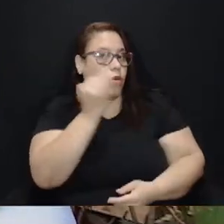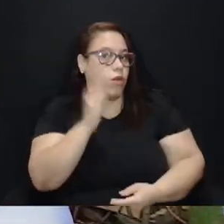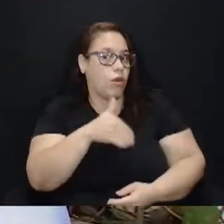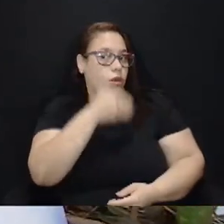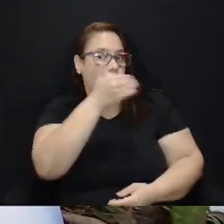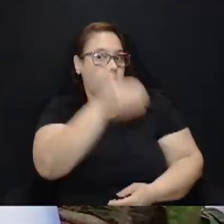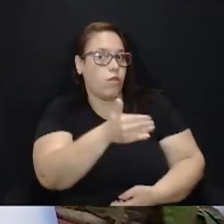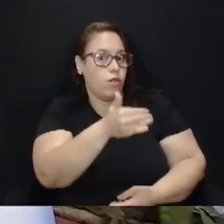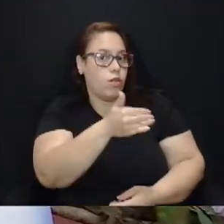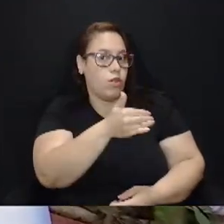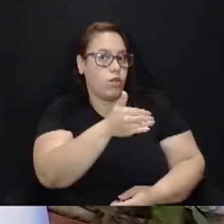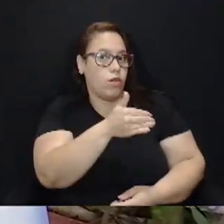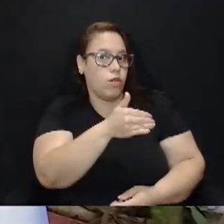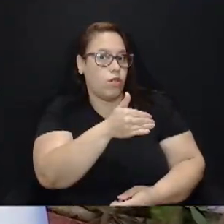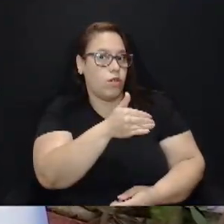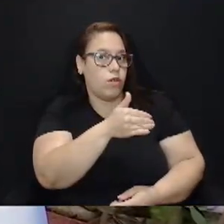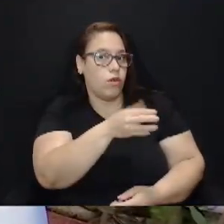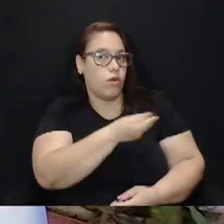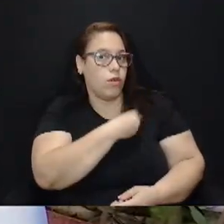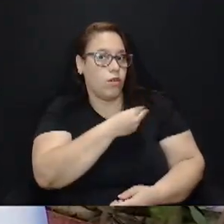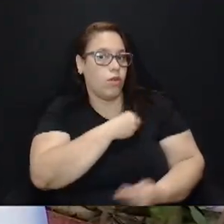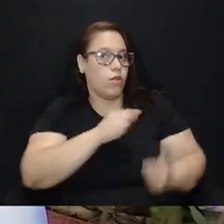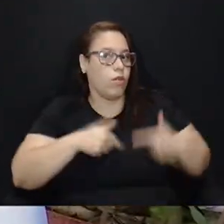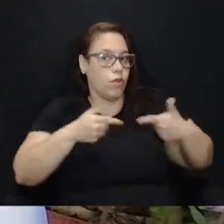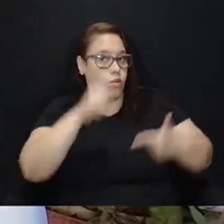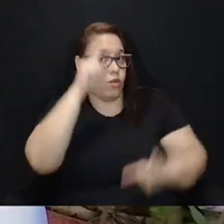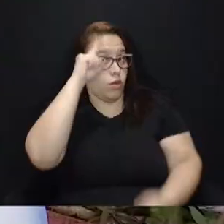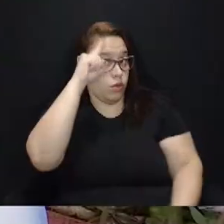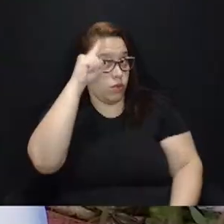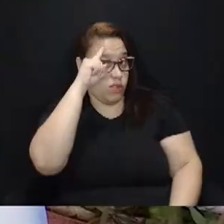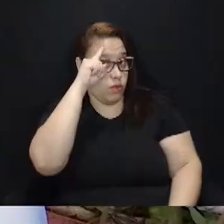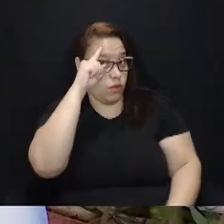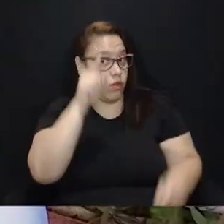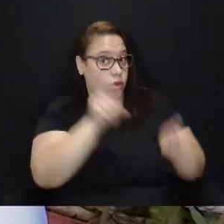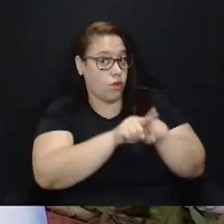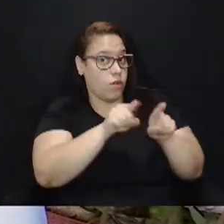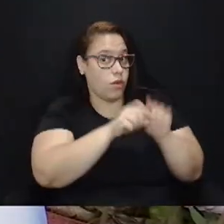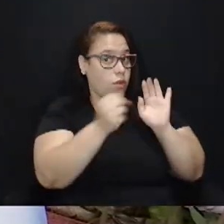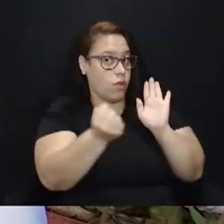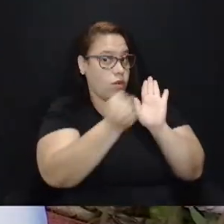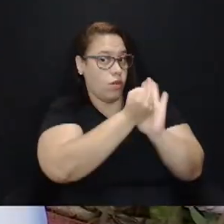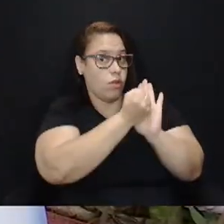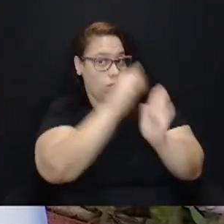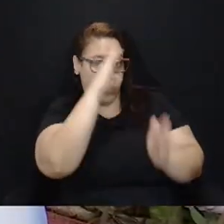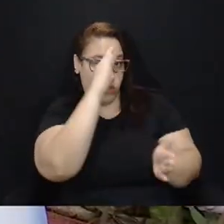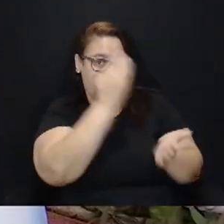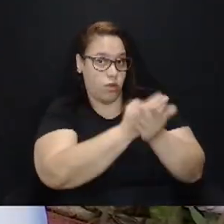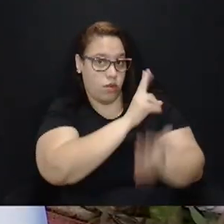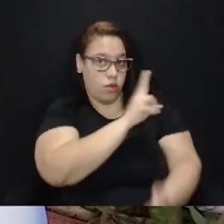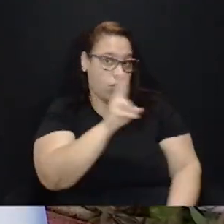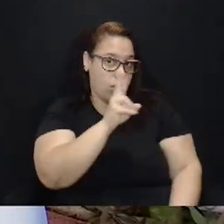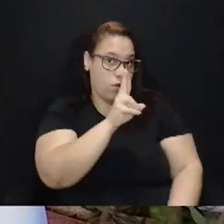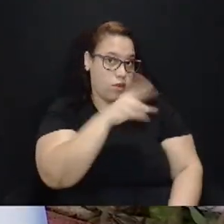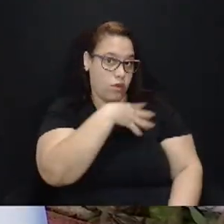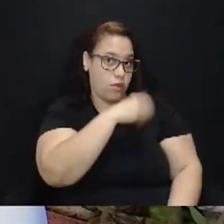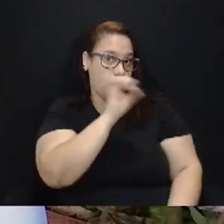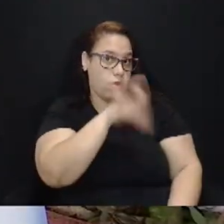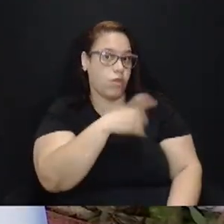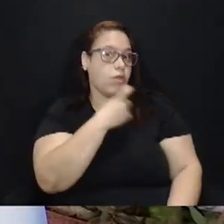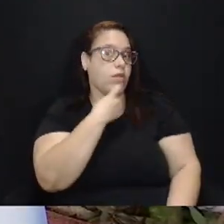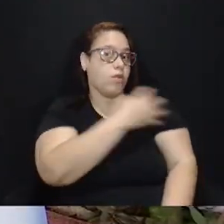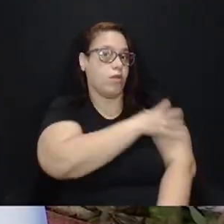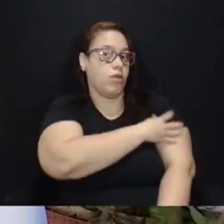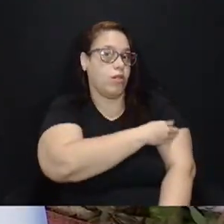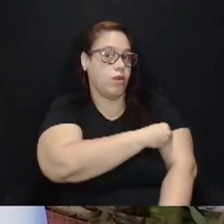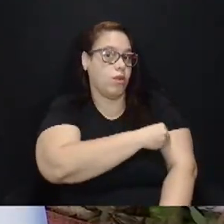essa luta que o senhor batalha todos os dias? E também qual o legado que o senhor acredita que o nome da sua filha vai deixar não só em Campinas, mas no Brasil todo